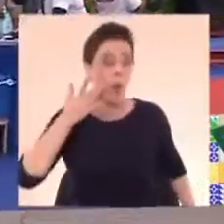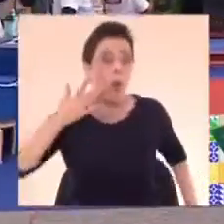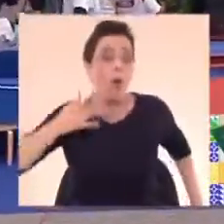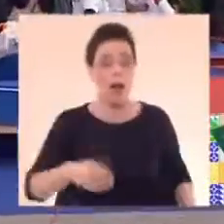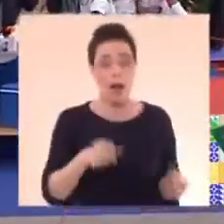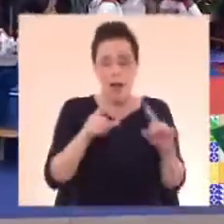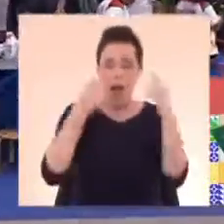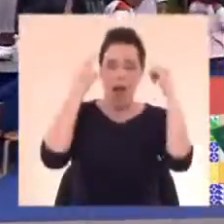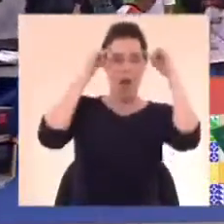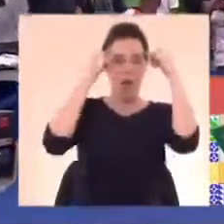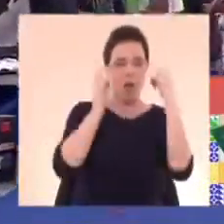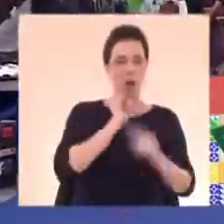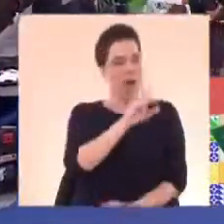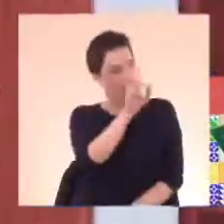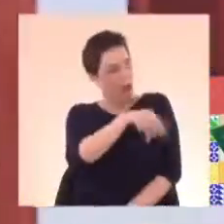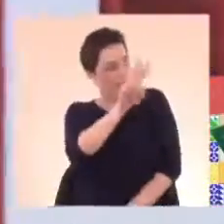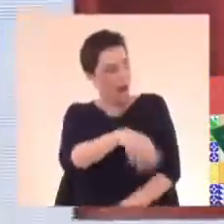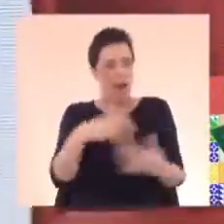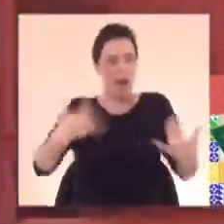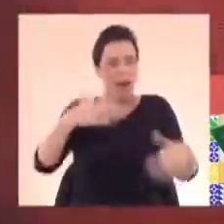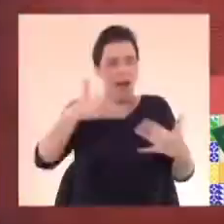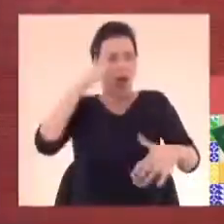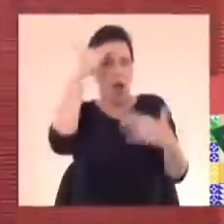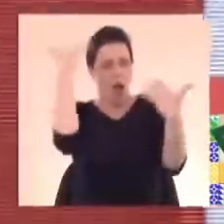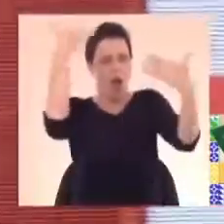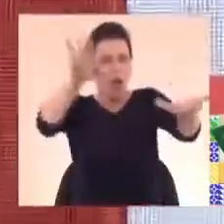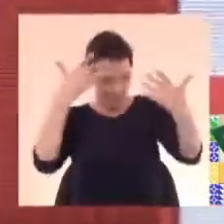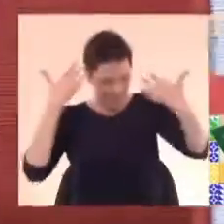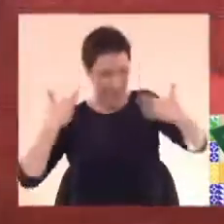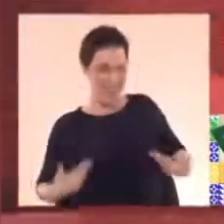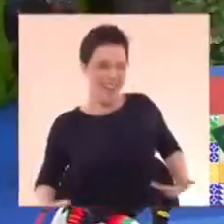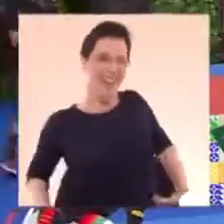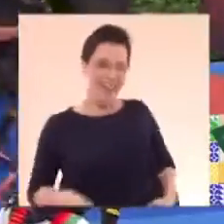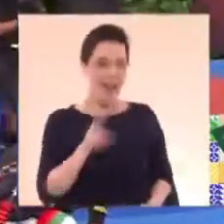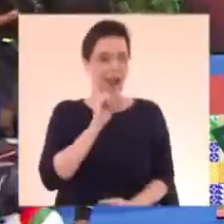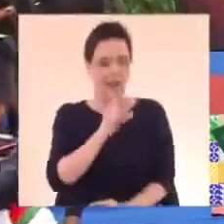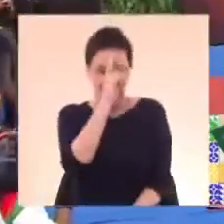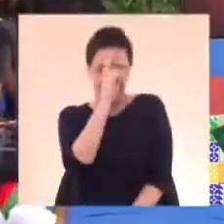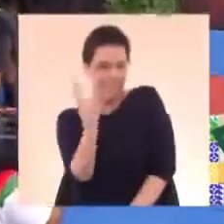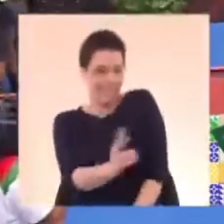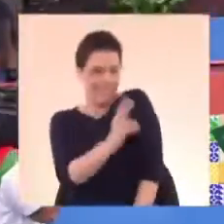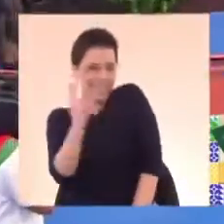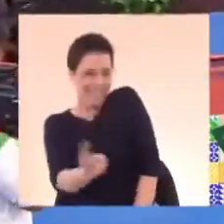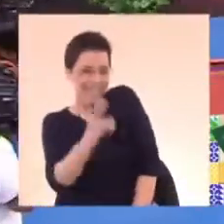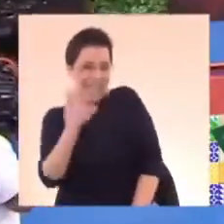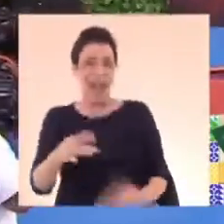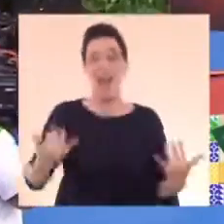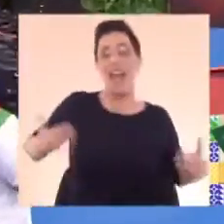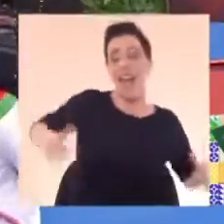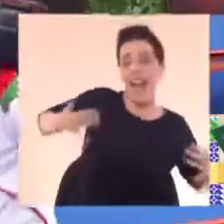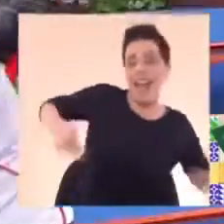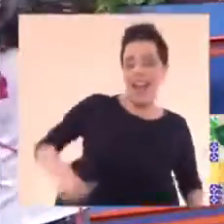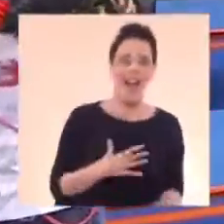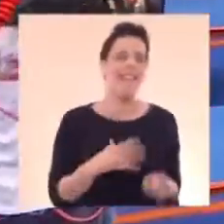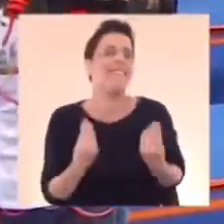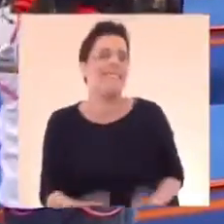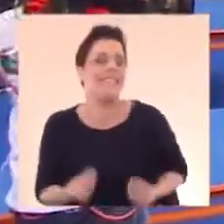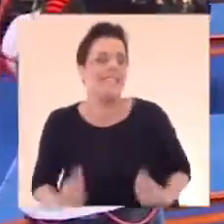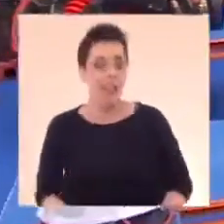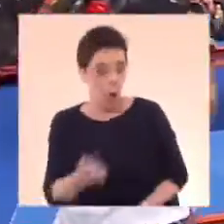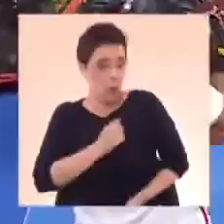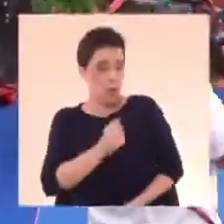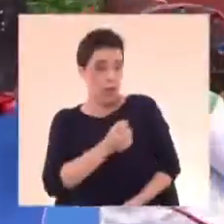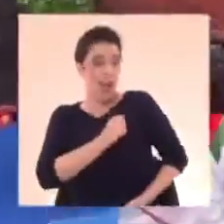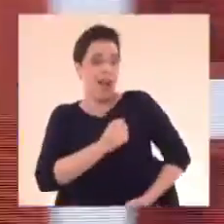que loucura de mulher. Usa e abusa, ela é uma tentação. Ai, ai, ai, gostosa, mexe com o